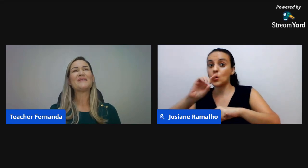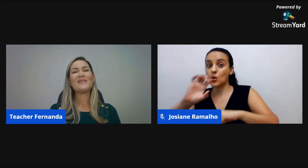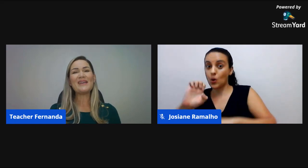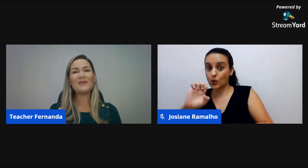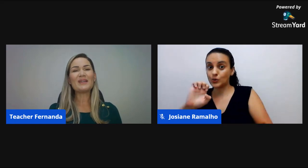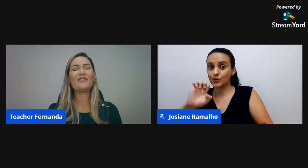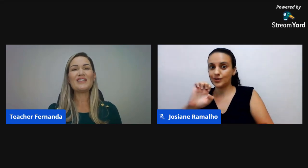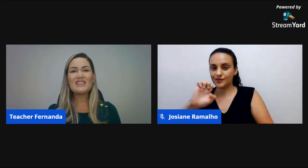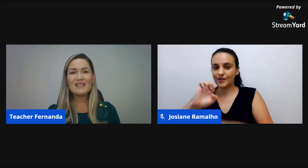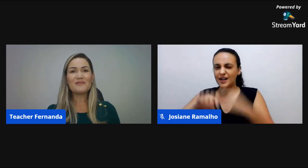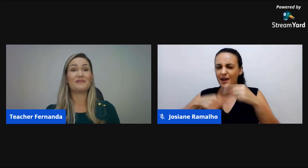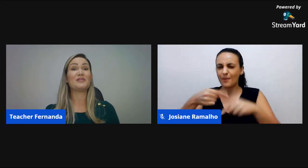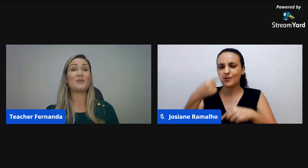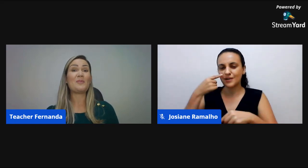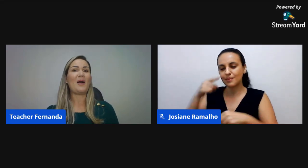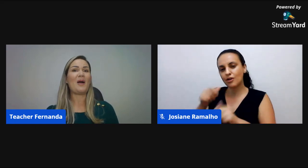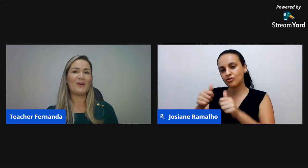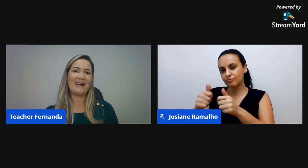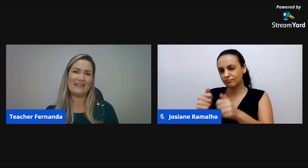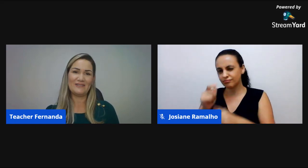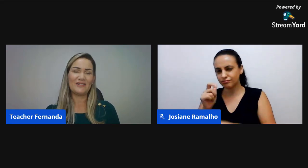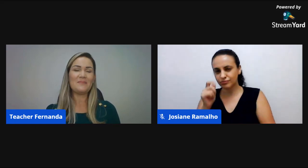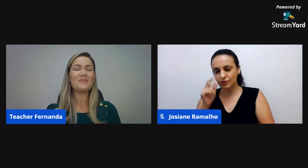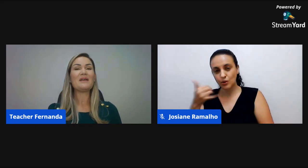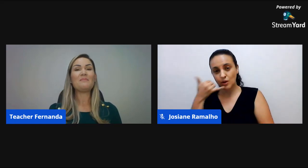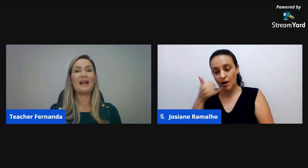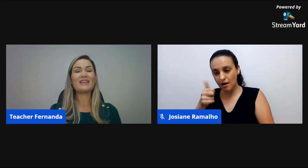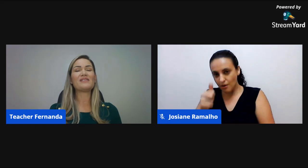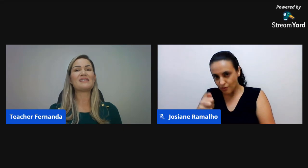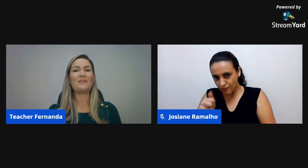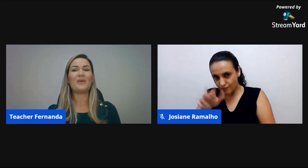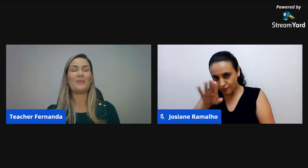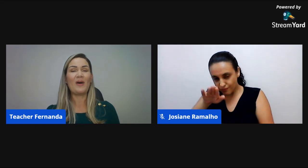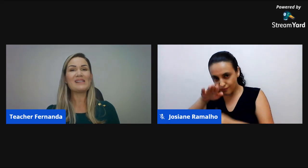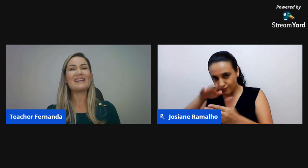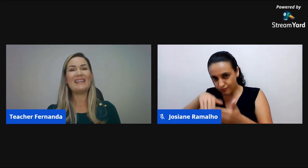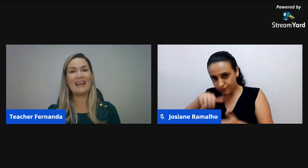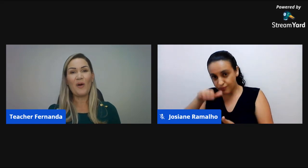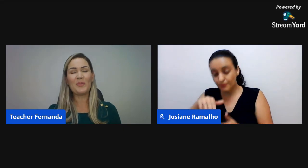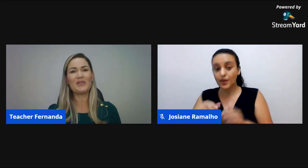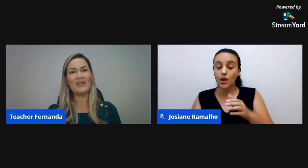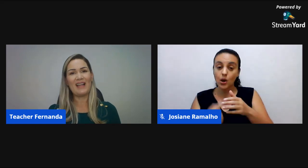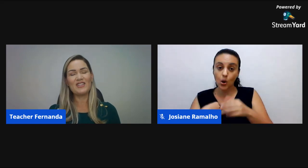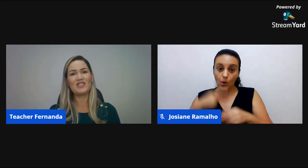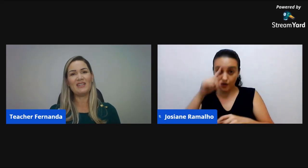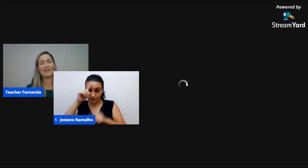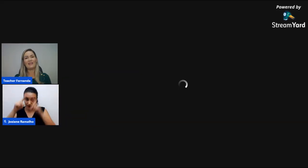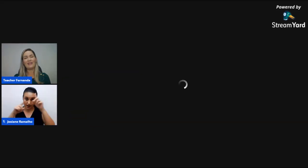diferenciado, um currículo que foi desenvolvido no próprio Canva, para que você possa ter a